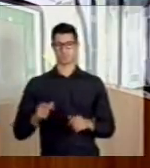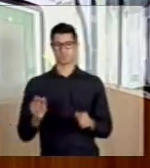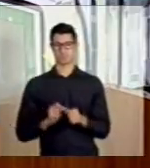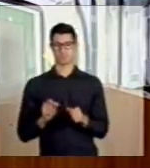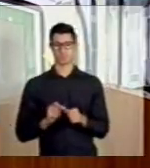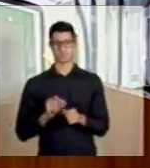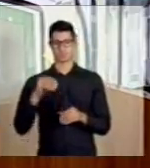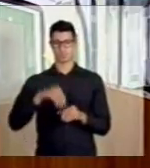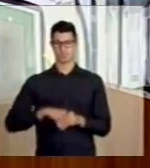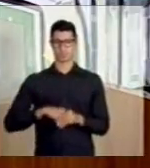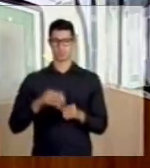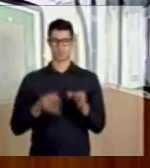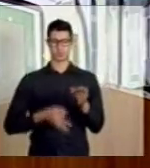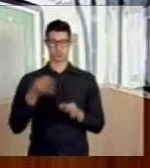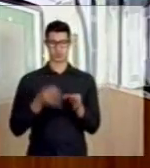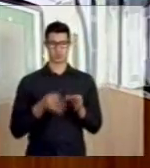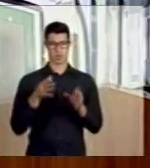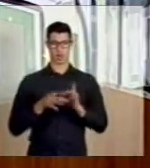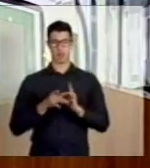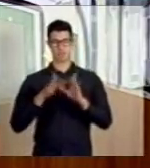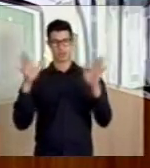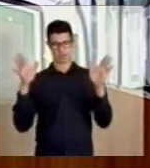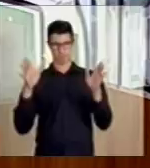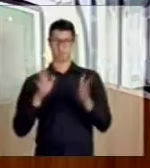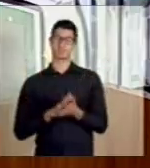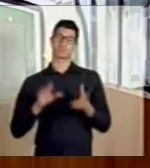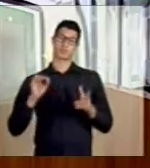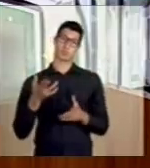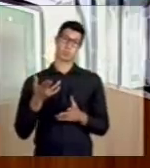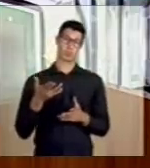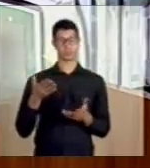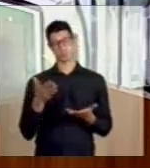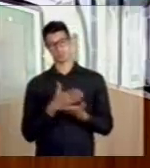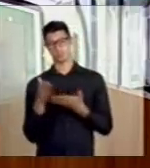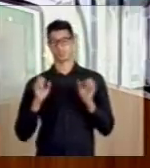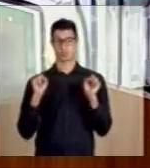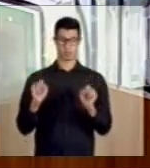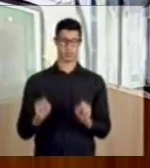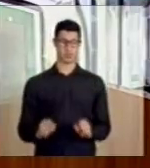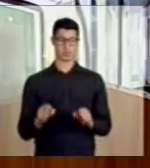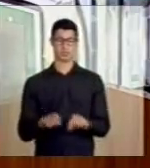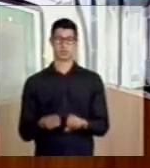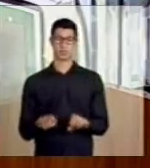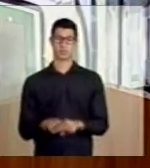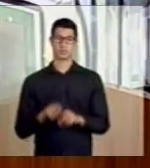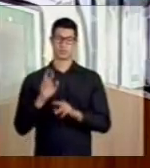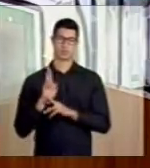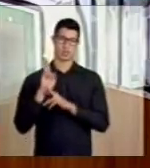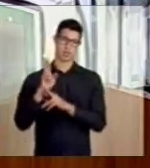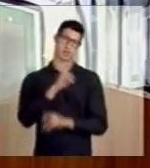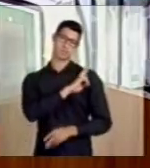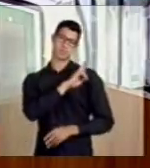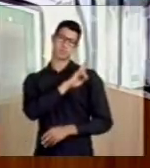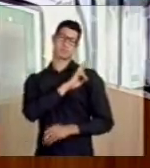exercer no plano da jurisdição das liberdades, ou de órgão investido do poder e da